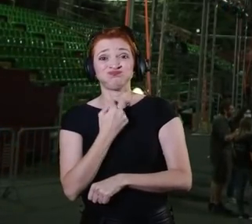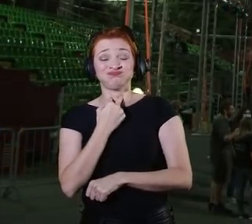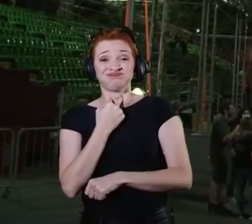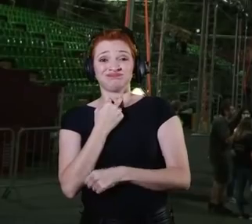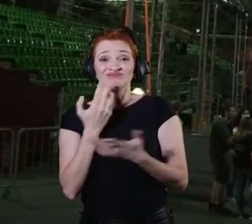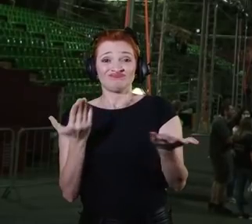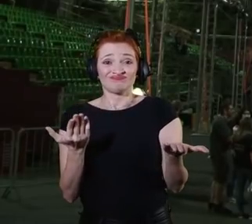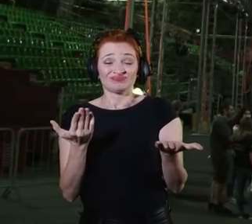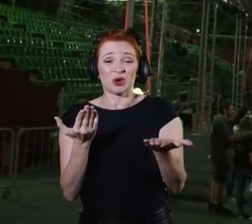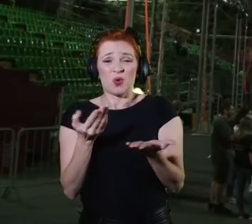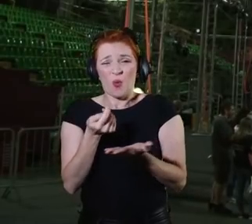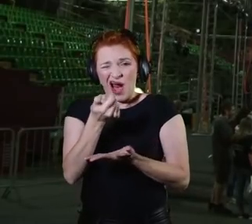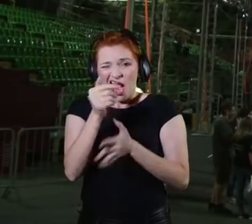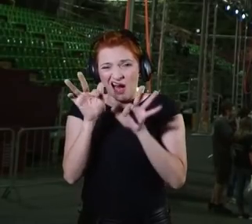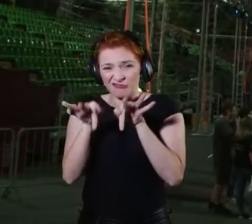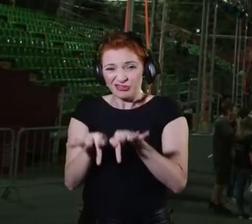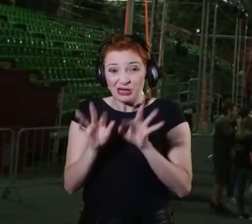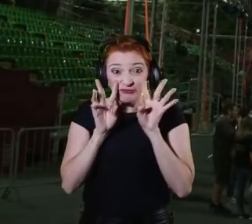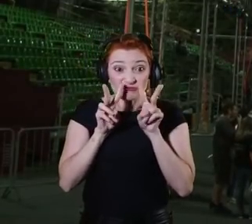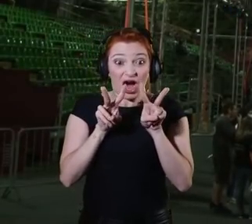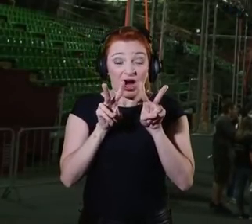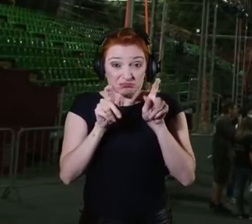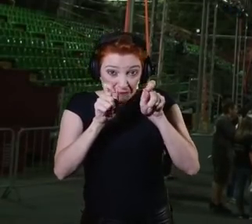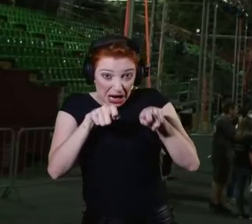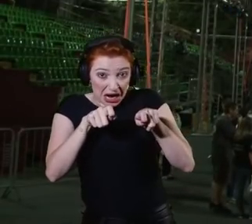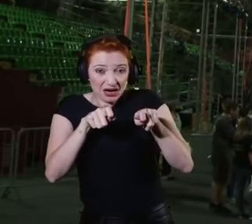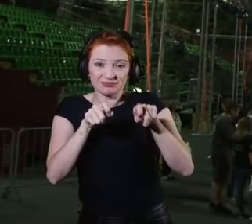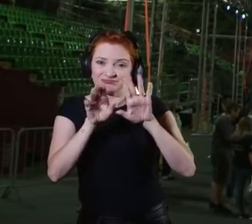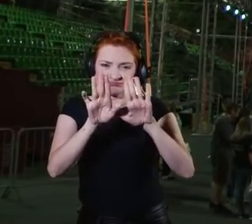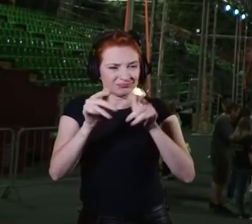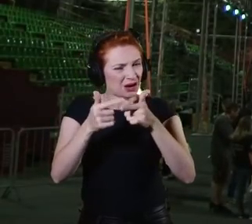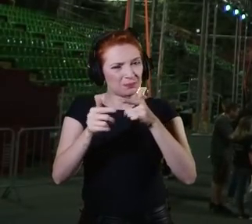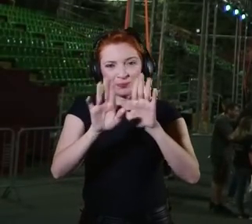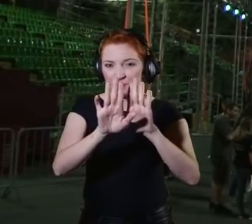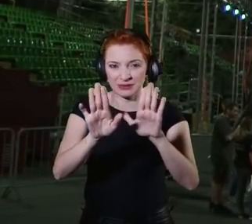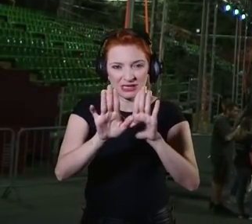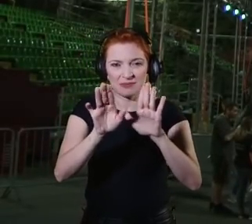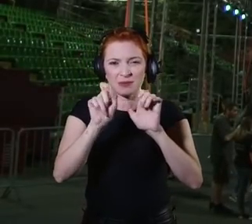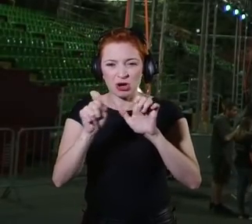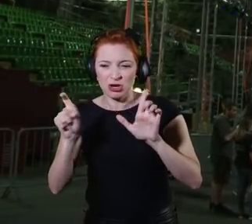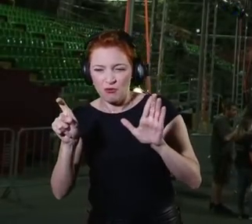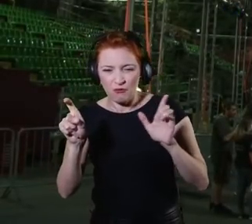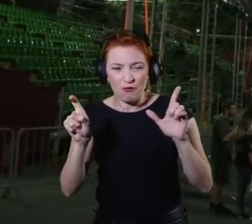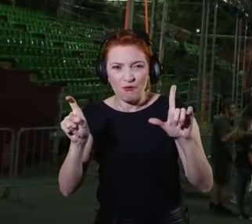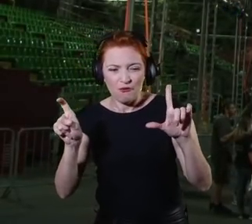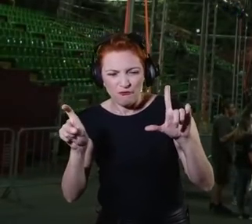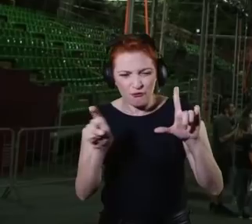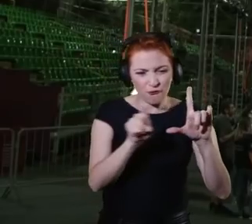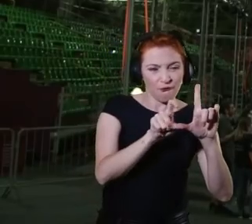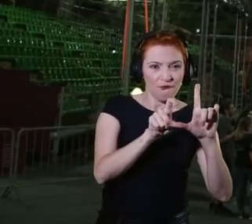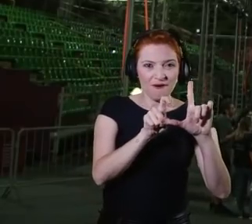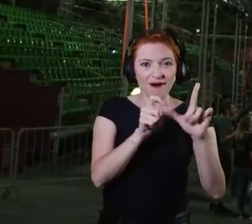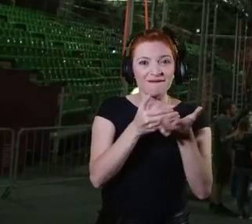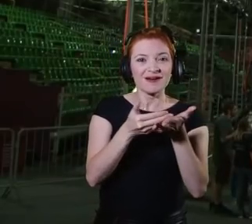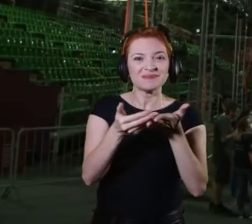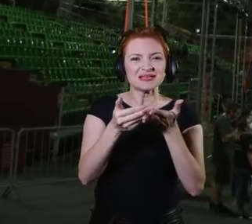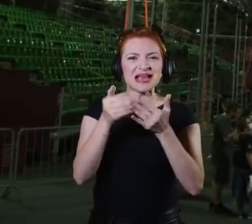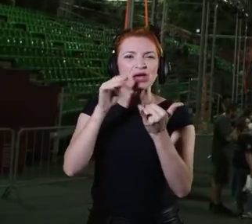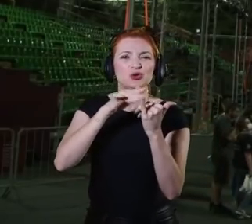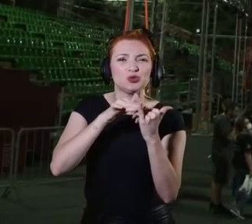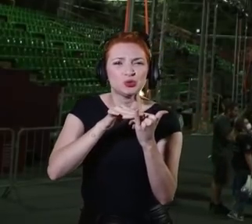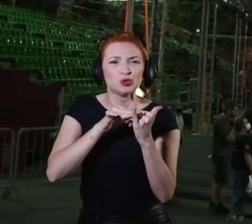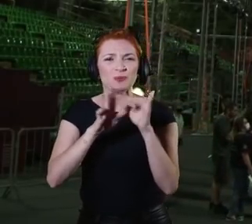no finzinho, sem problema algum, você arrasta o botãozinho vermelho lá para o início, seja no YouTube, seja